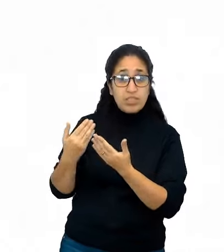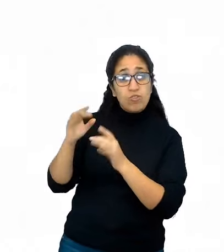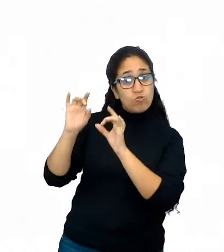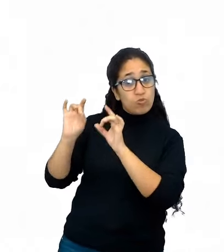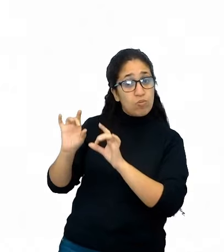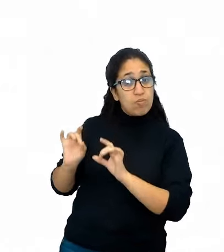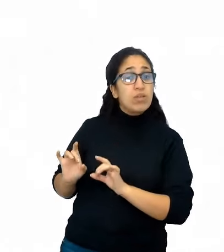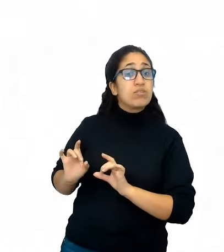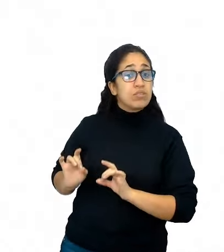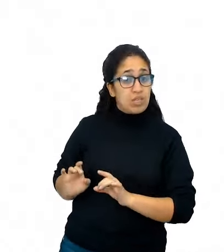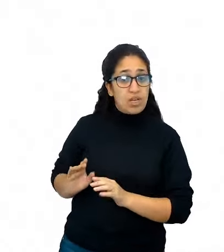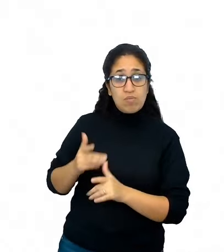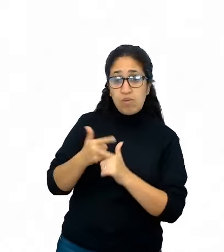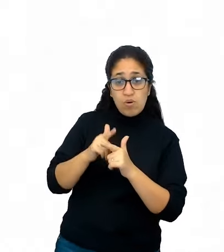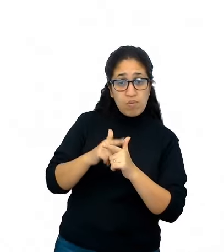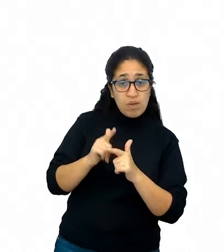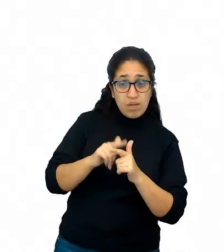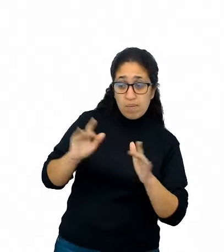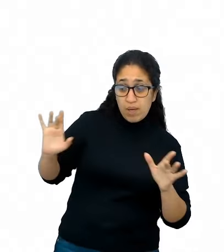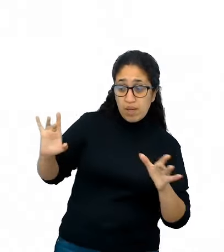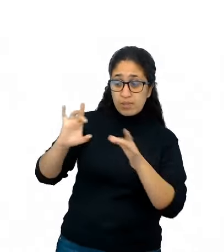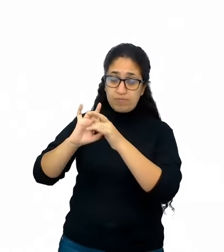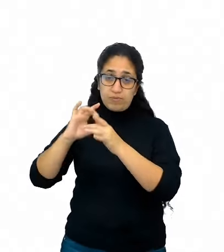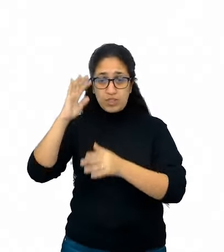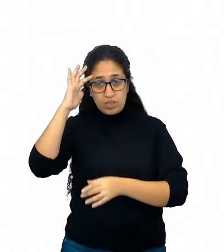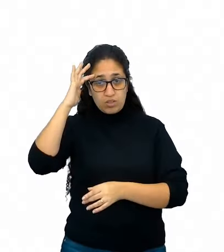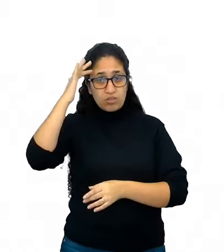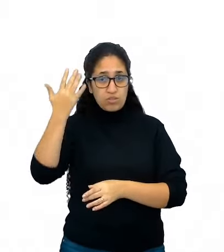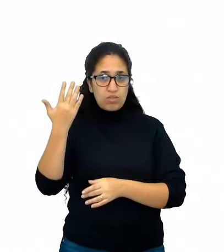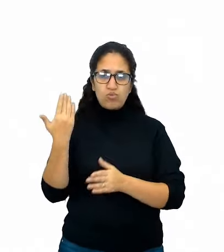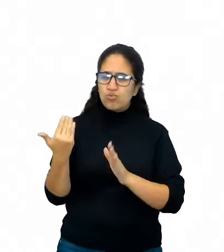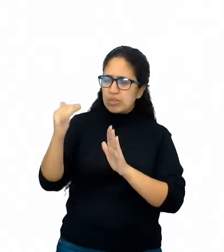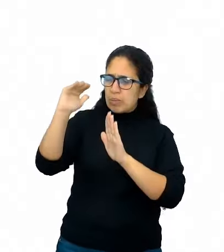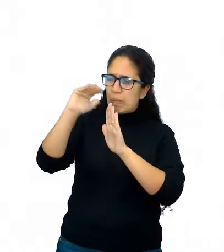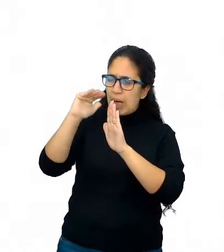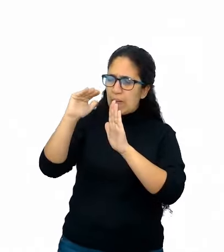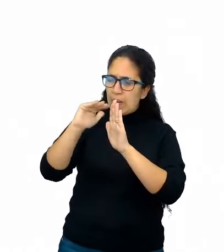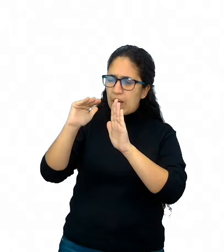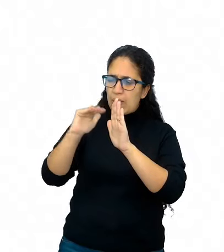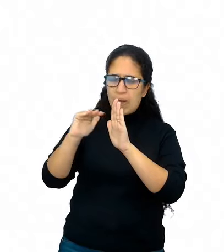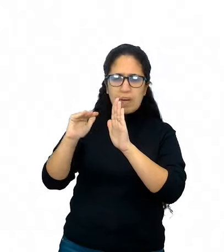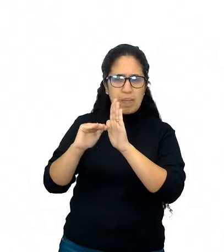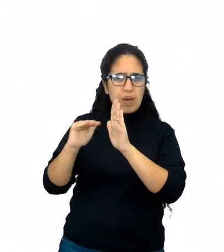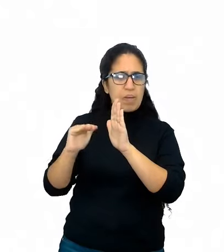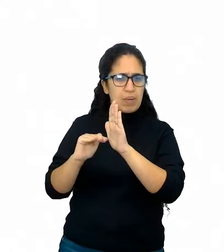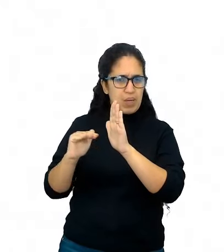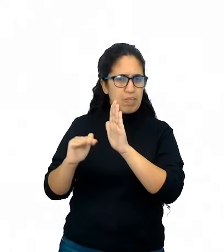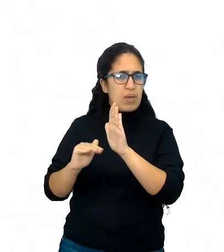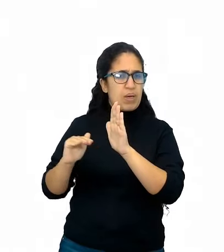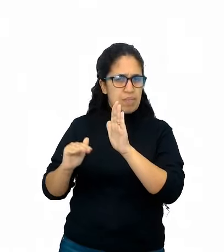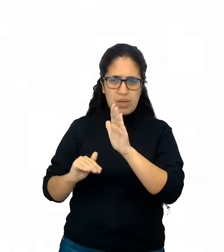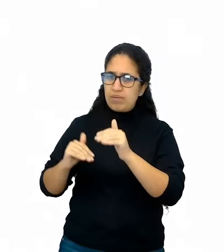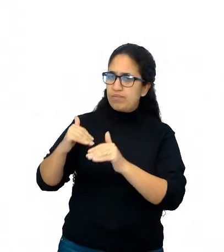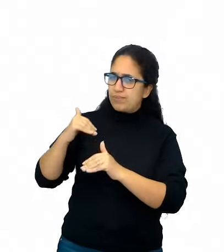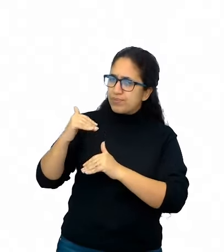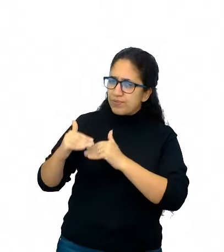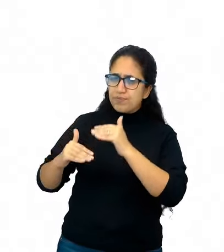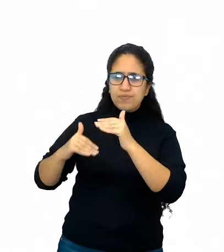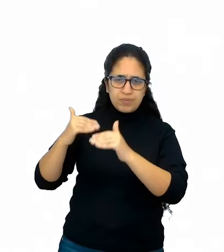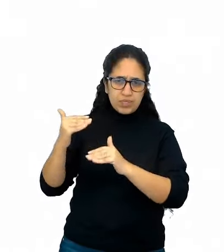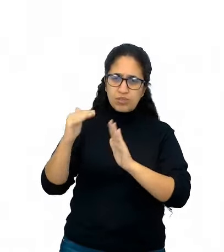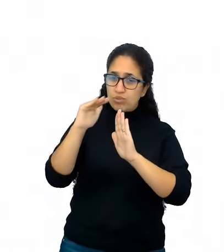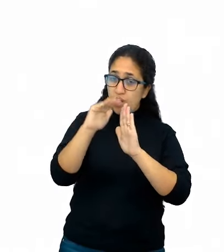automatizar problemas e suas soluções de forma metódica e sistemática por meio do desenvolvimento